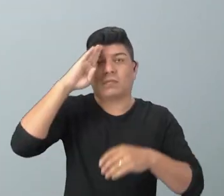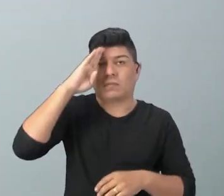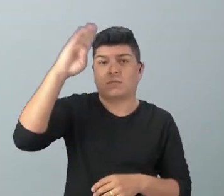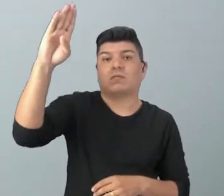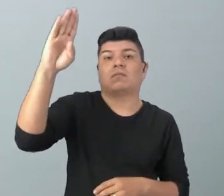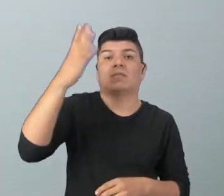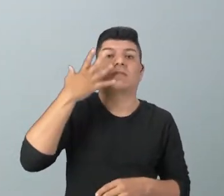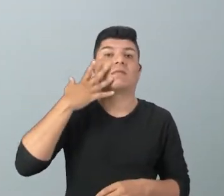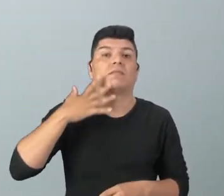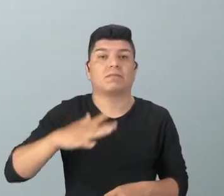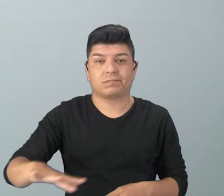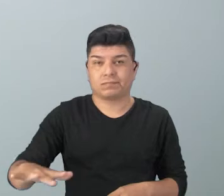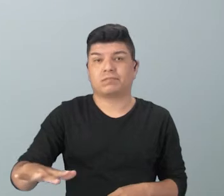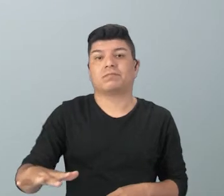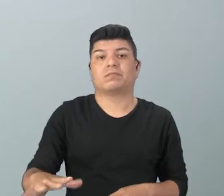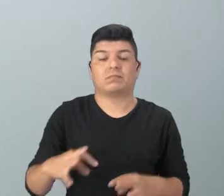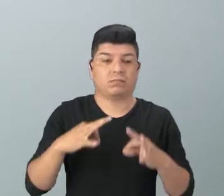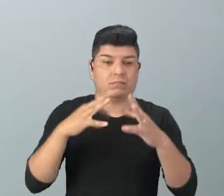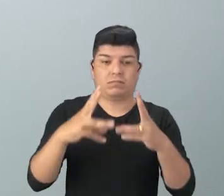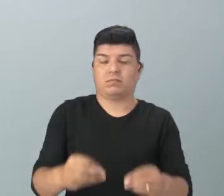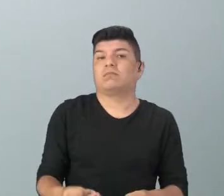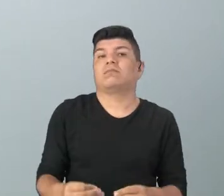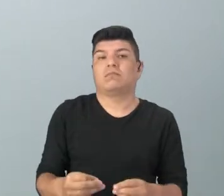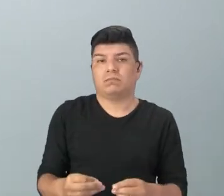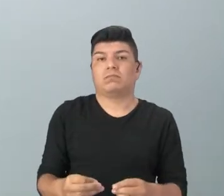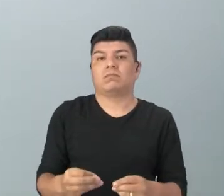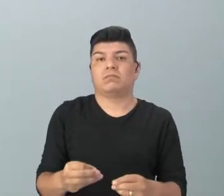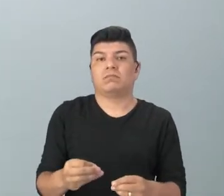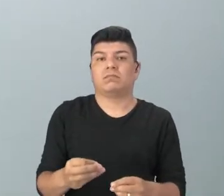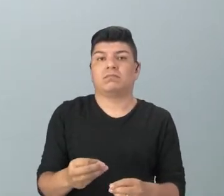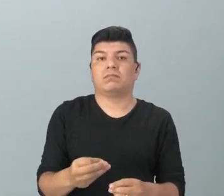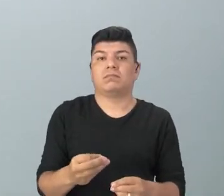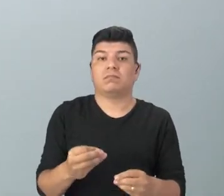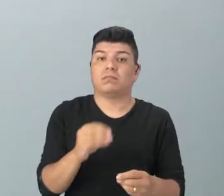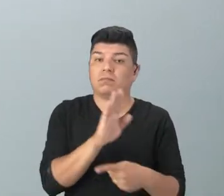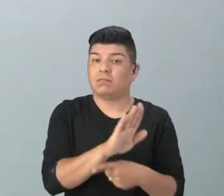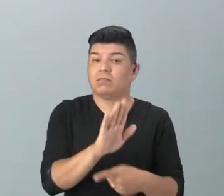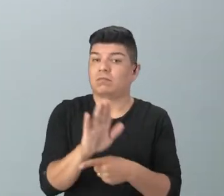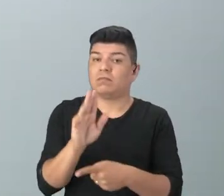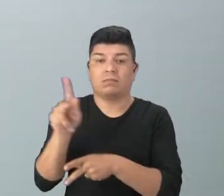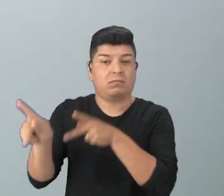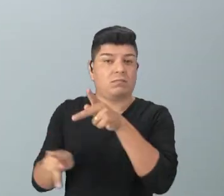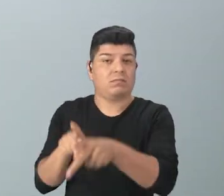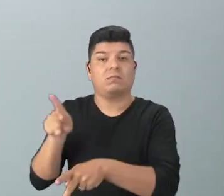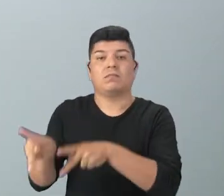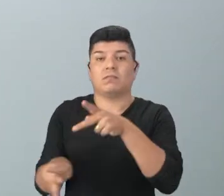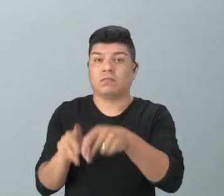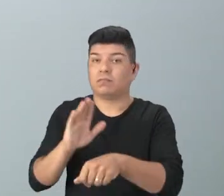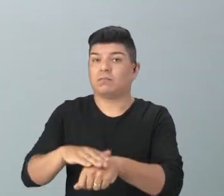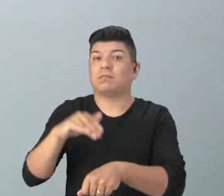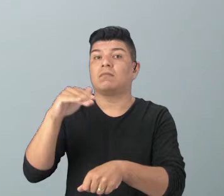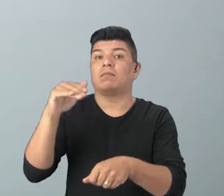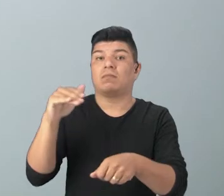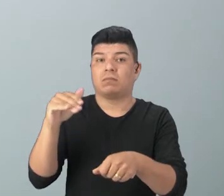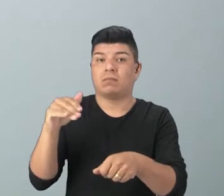principalmente nessas crianças, que tudo isso aí daria para suprir essas populações